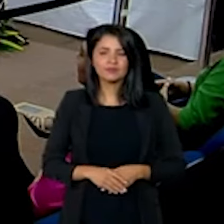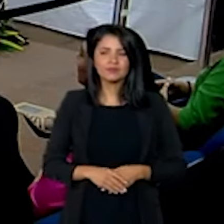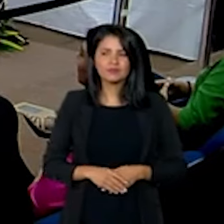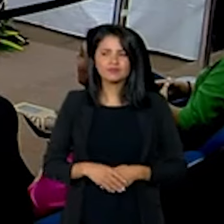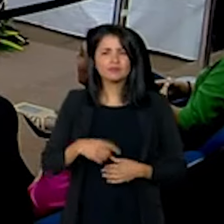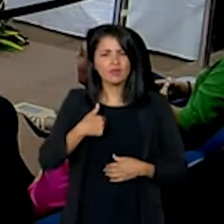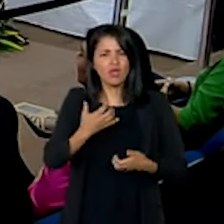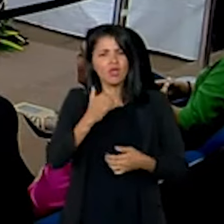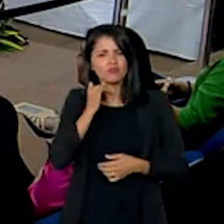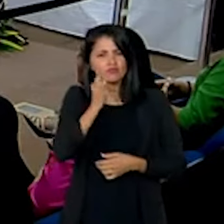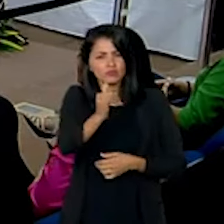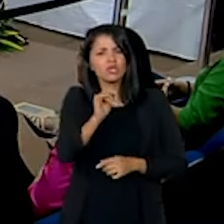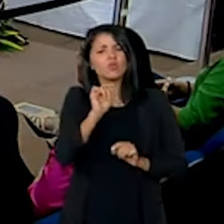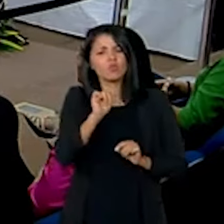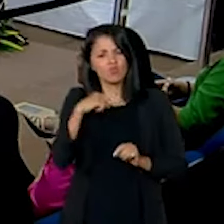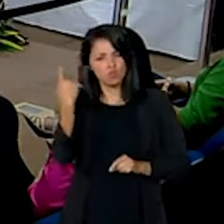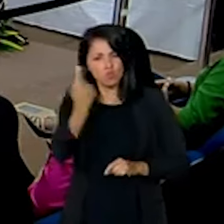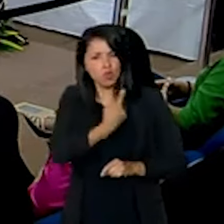eu queria dizer que nós...